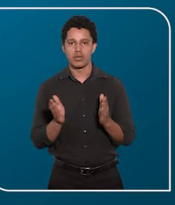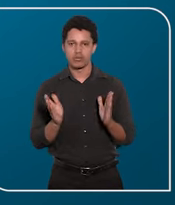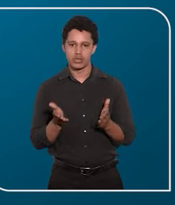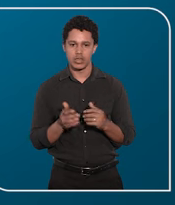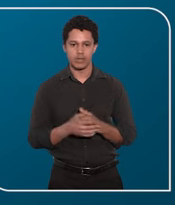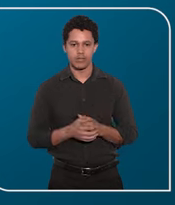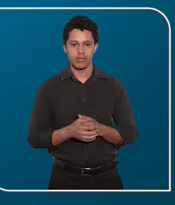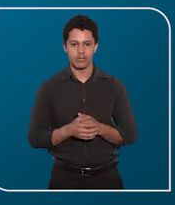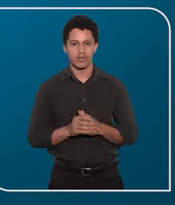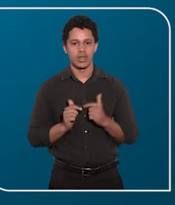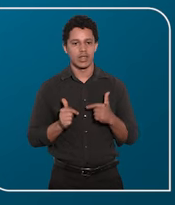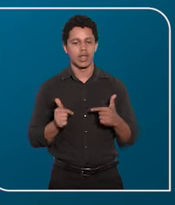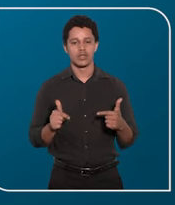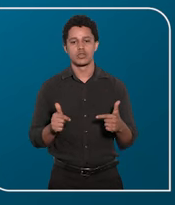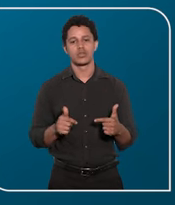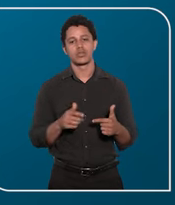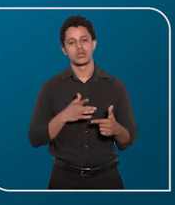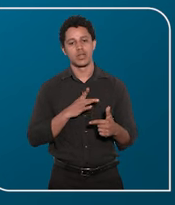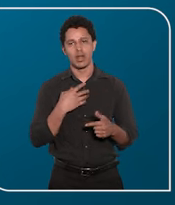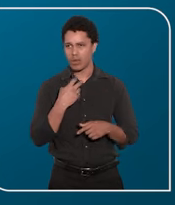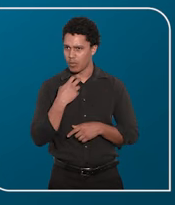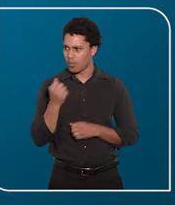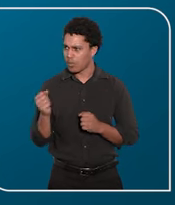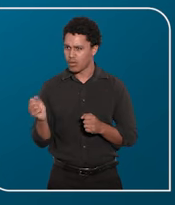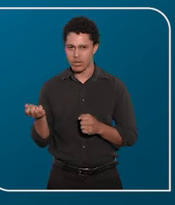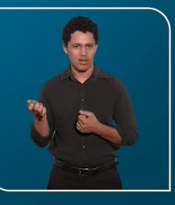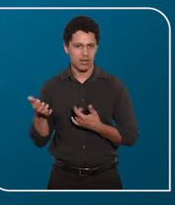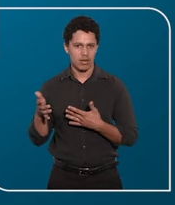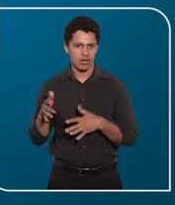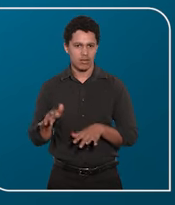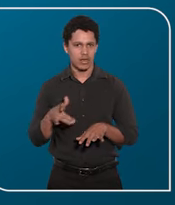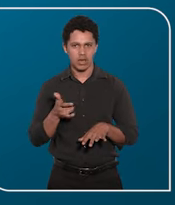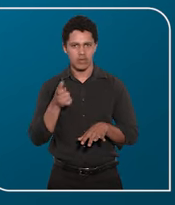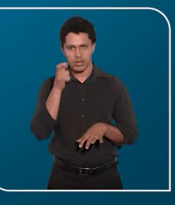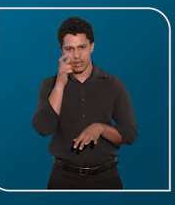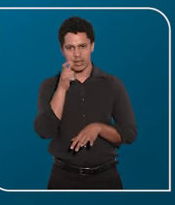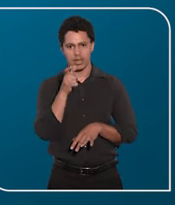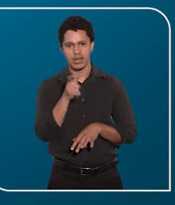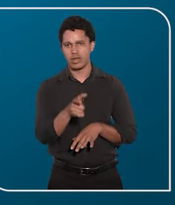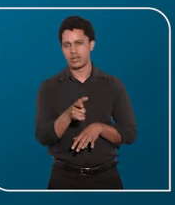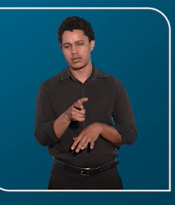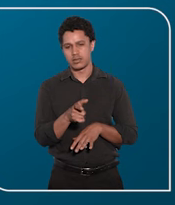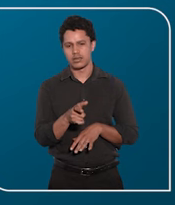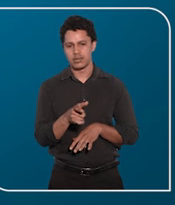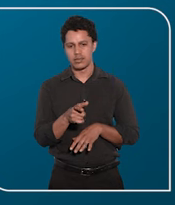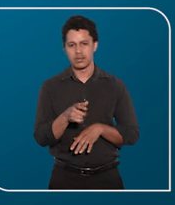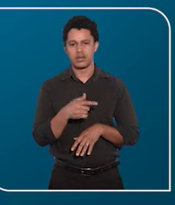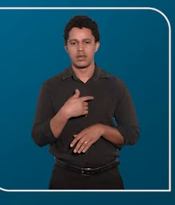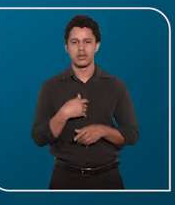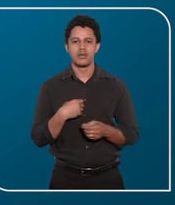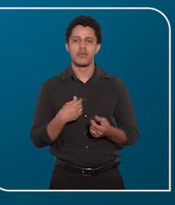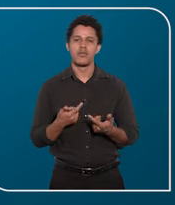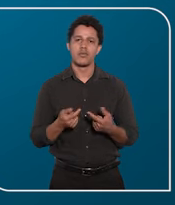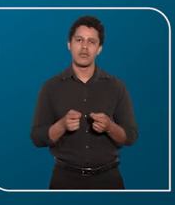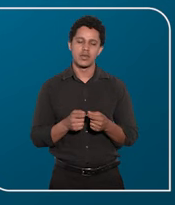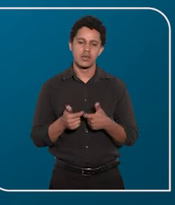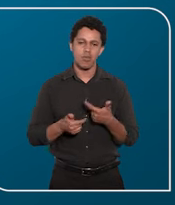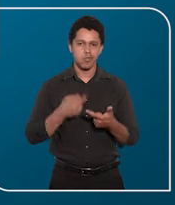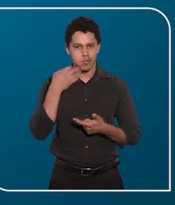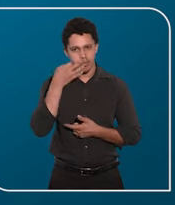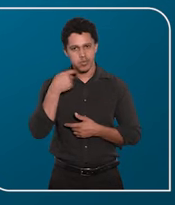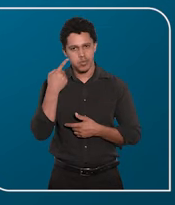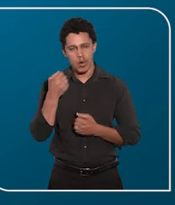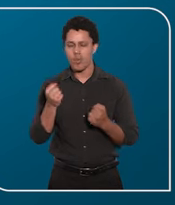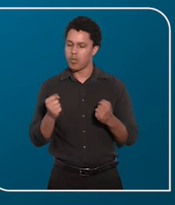atitude do advogado, ele pode também não querer, não ter mais interesse em exercer a advocacia, em prestar aquele serviço? Pode.